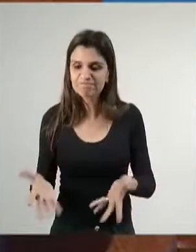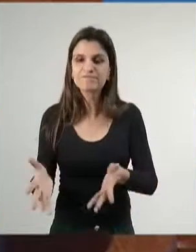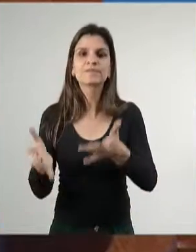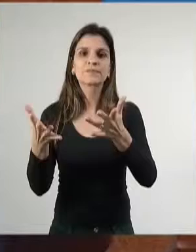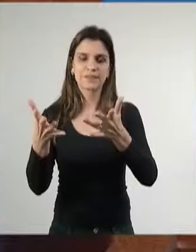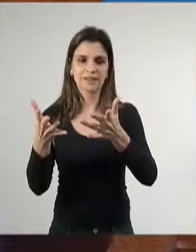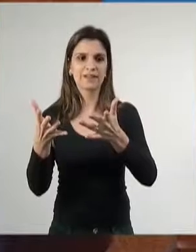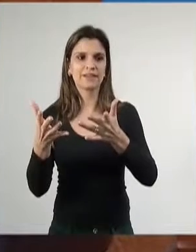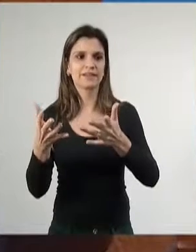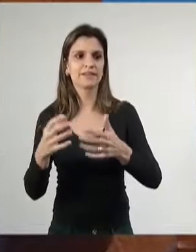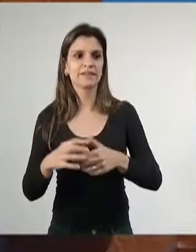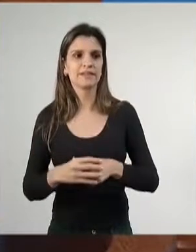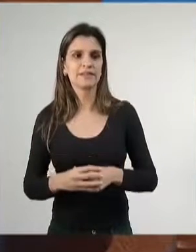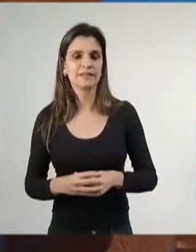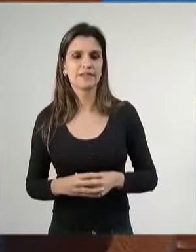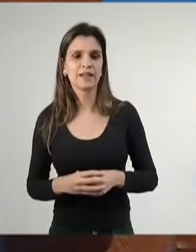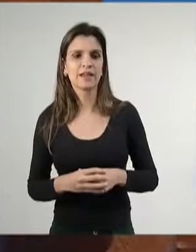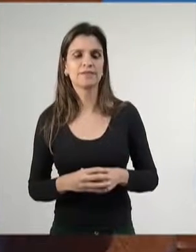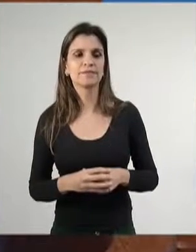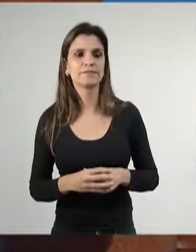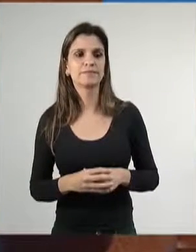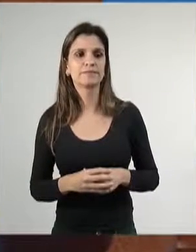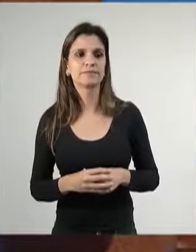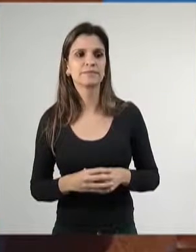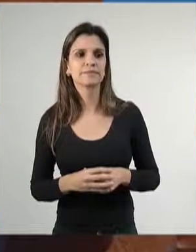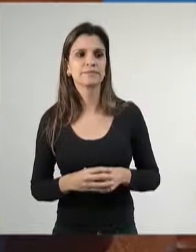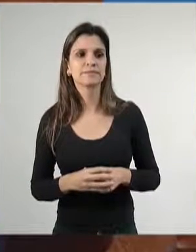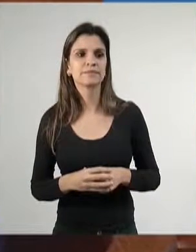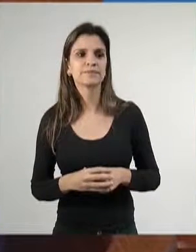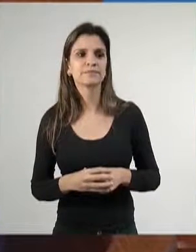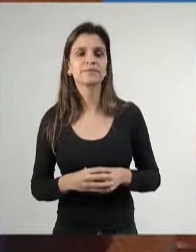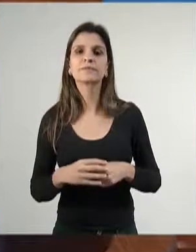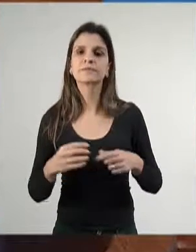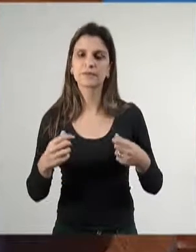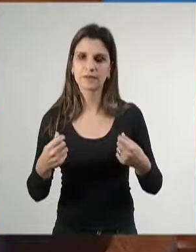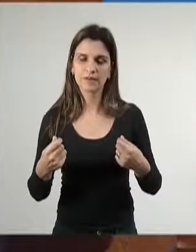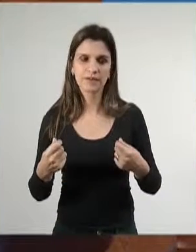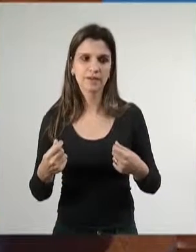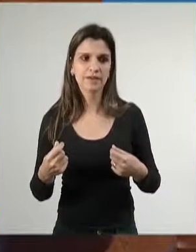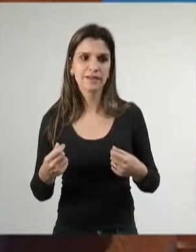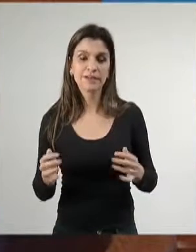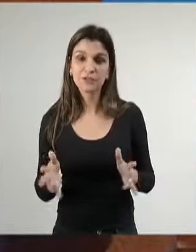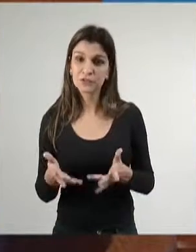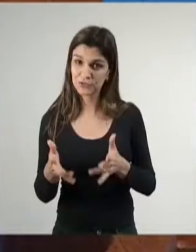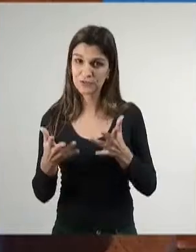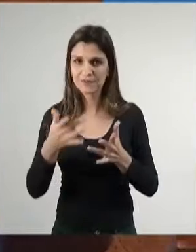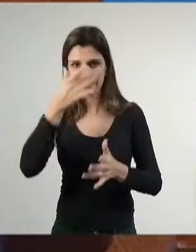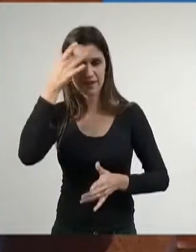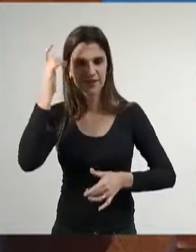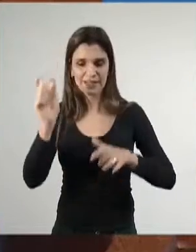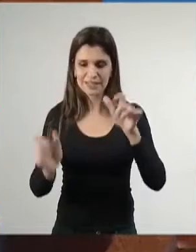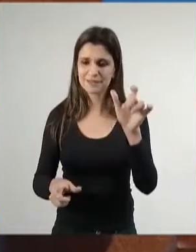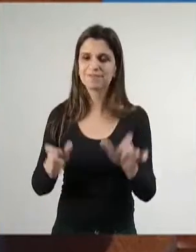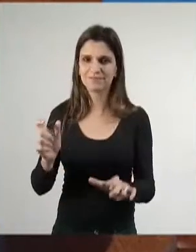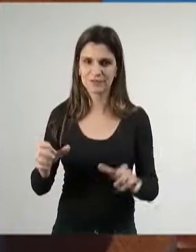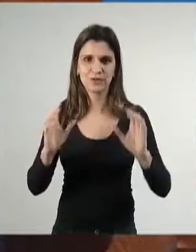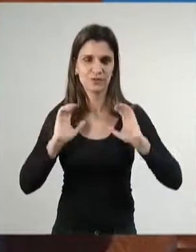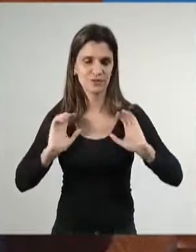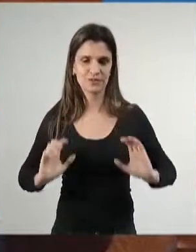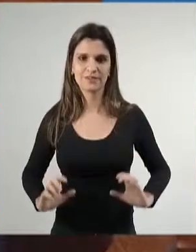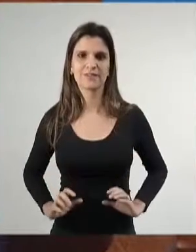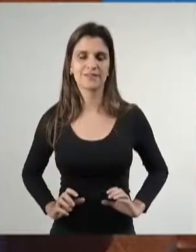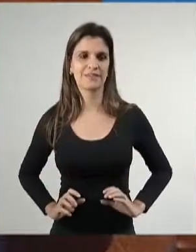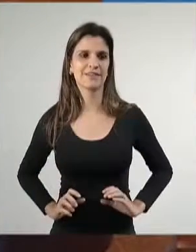reverbere, que a intenção do projeto é justamente estimular as pessoas a não cometerem nenhum tipo de